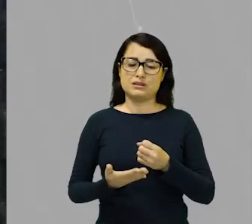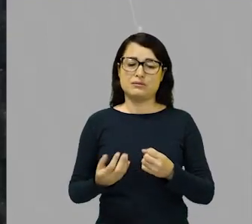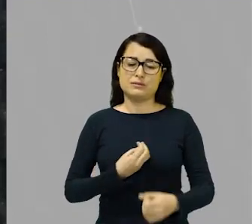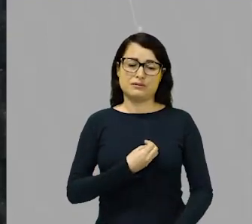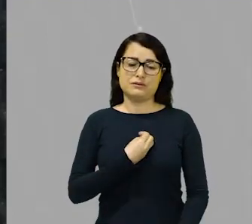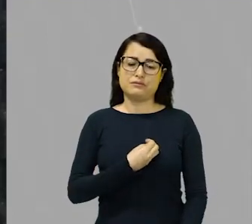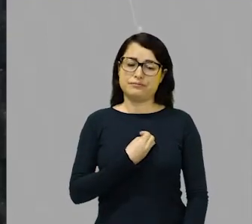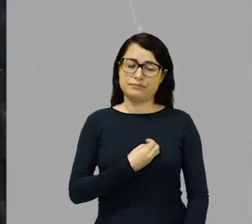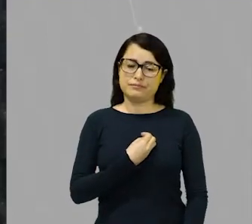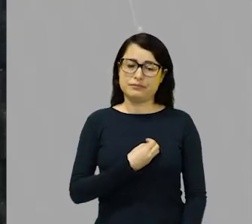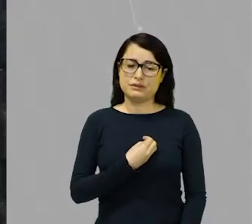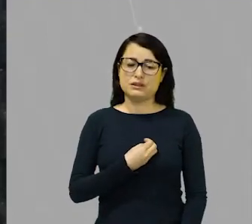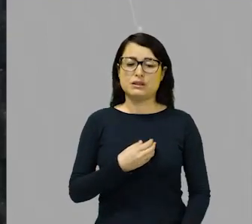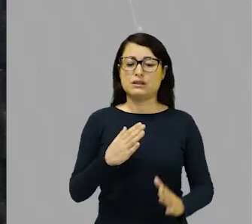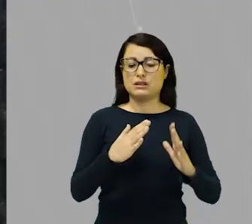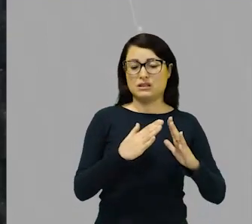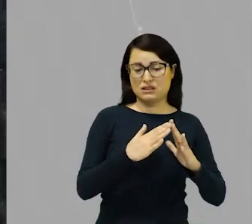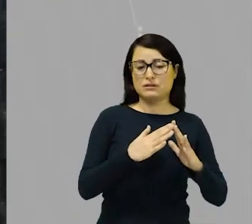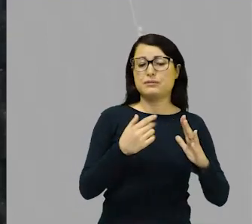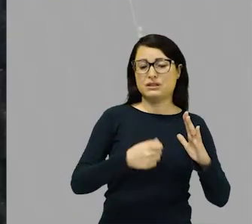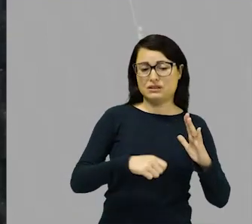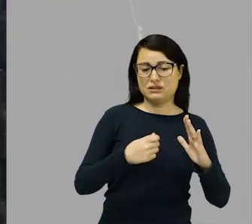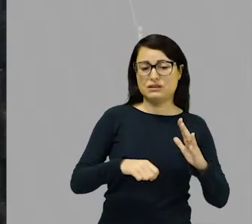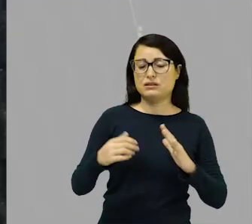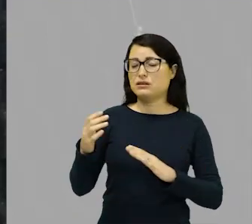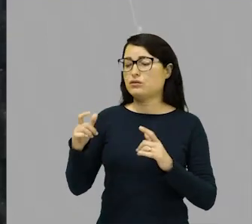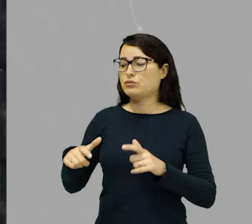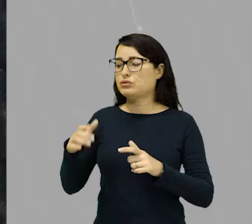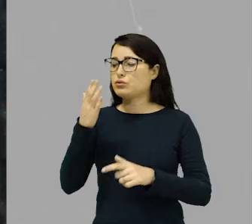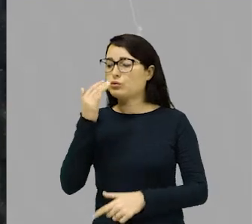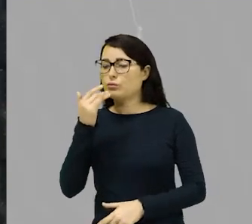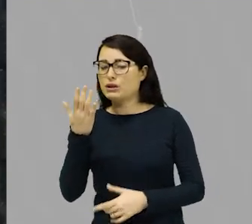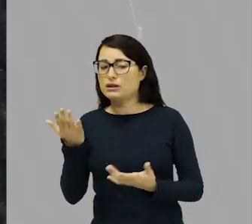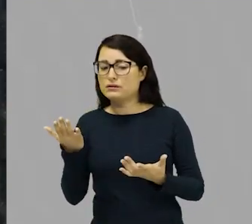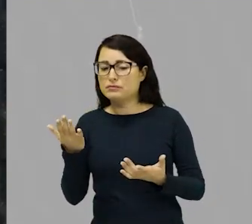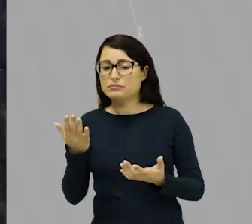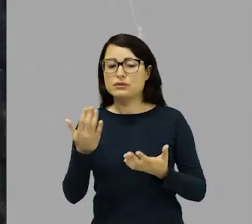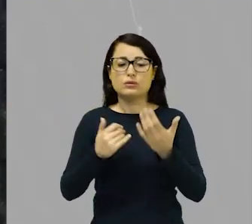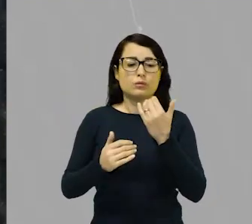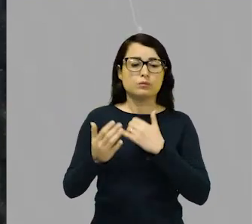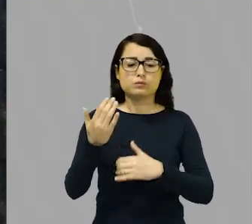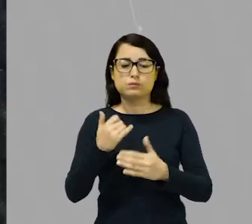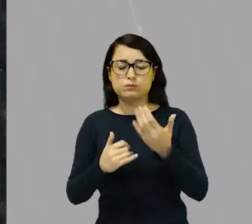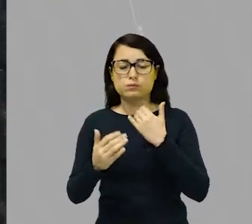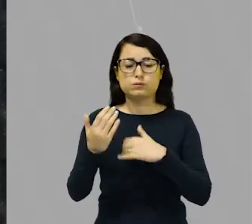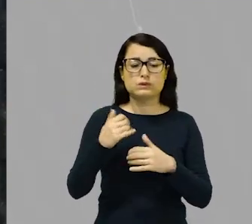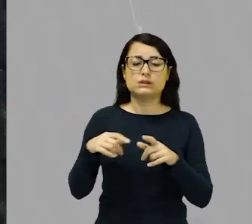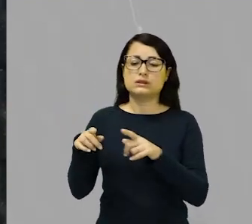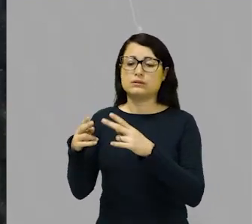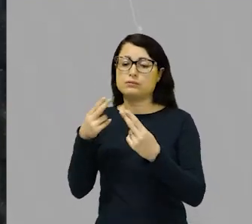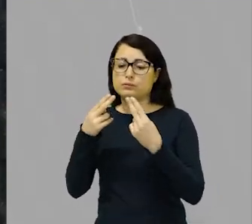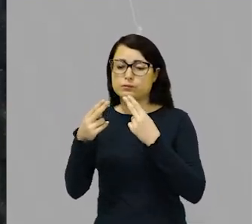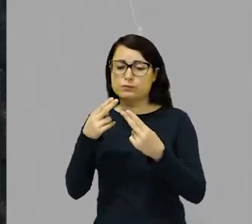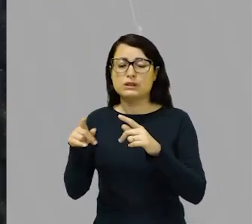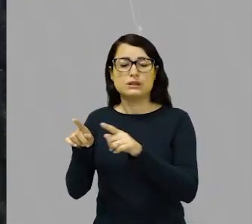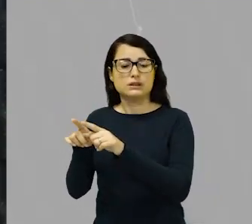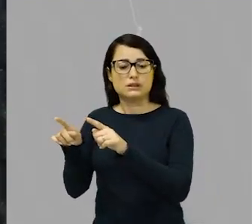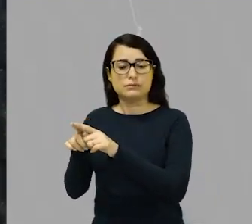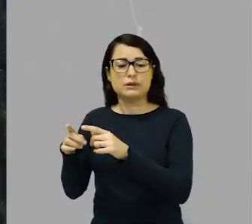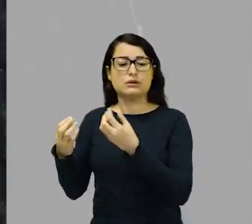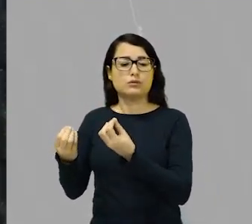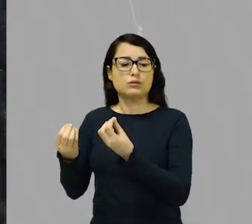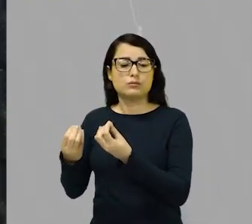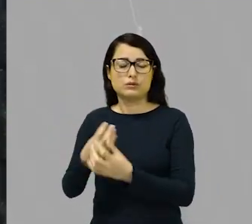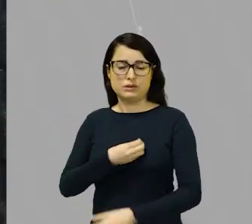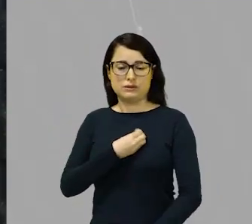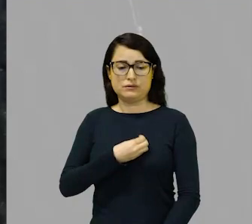gente tem que ter onde morar, onde comer, né? O que se alimentar, portanto, e também como sobreviver